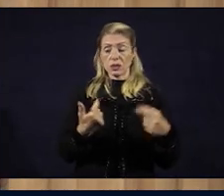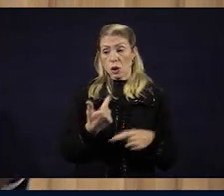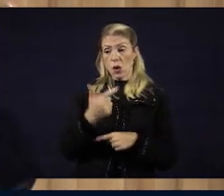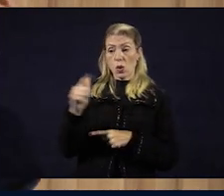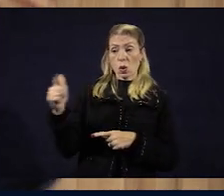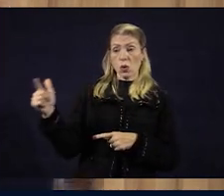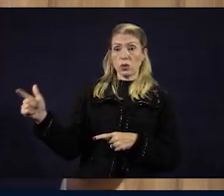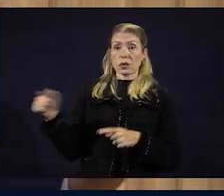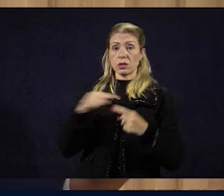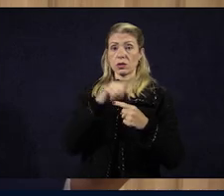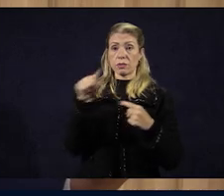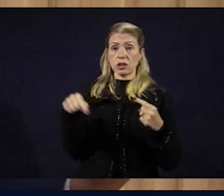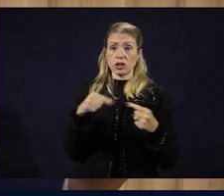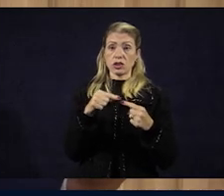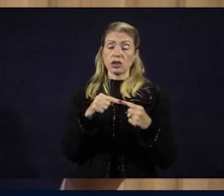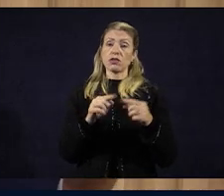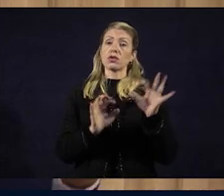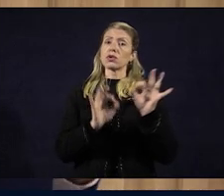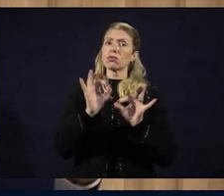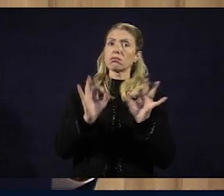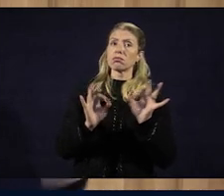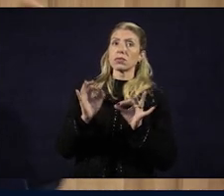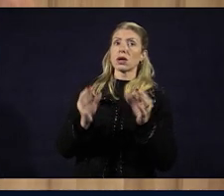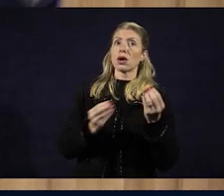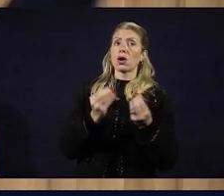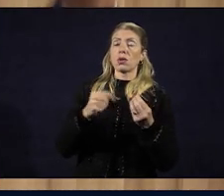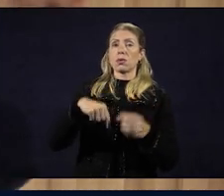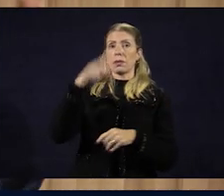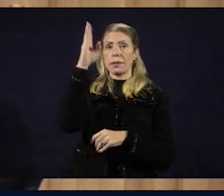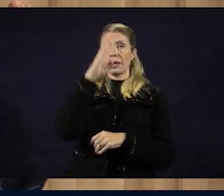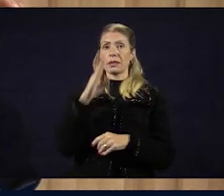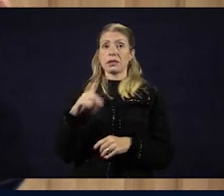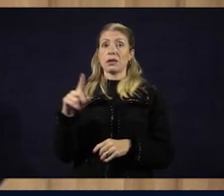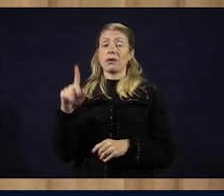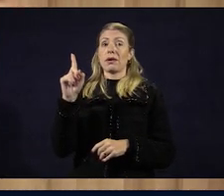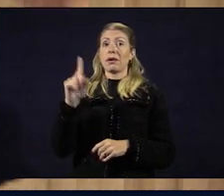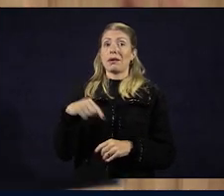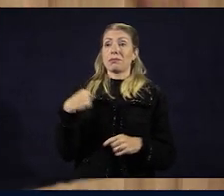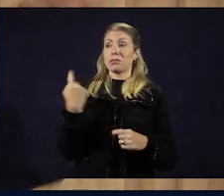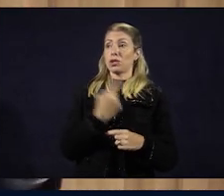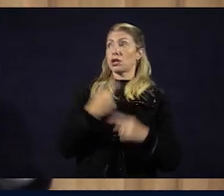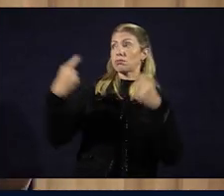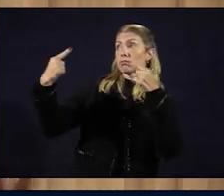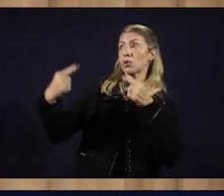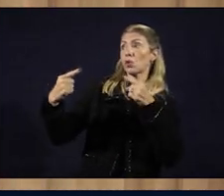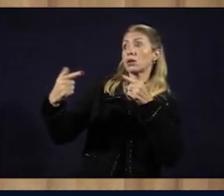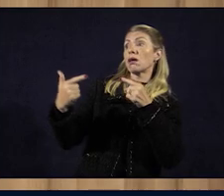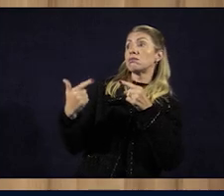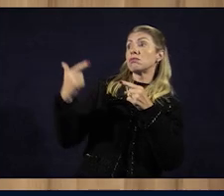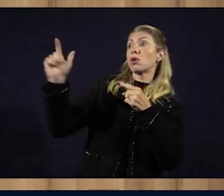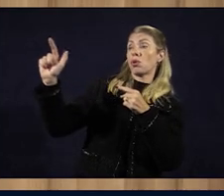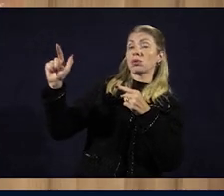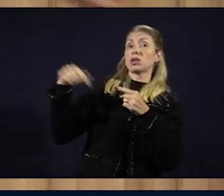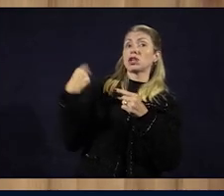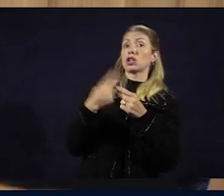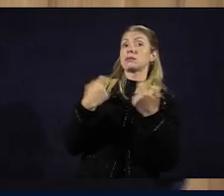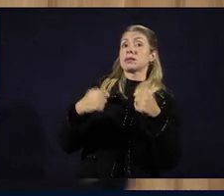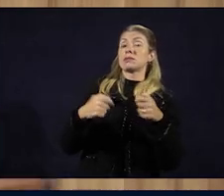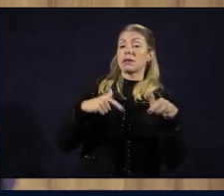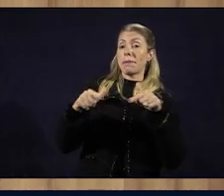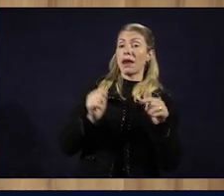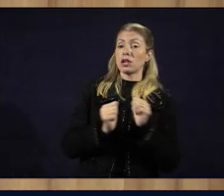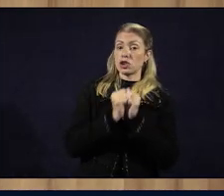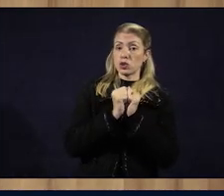outras opções logísticas que nós temos dentro do Brasil, que o nosso competidor está lá fora. Nós precisamos trabalhar junto com o poder público, com o